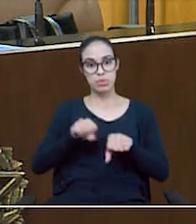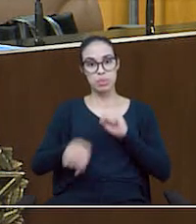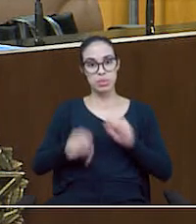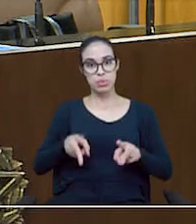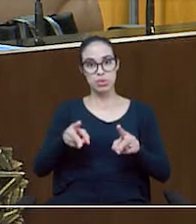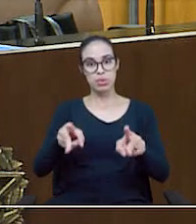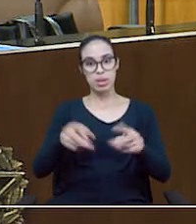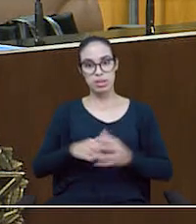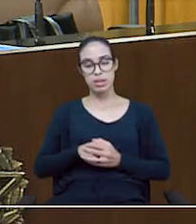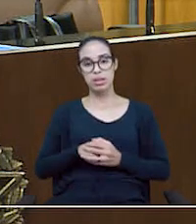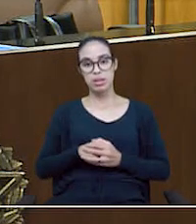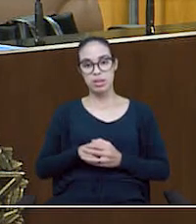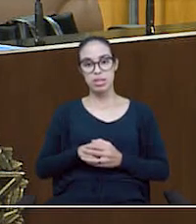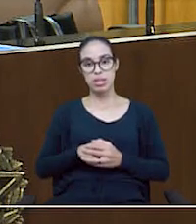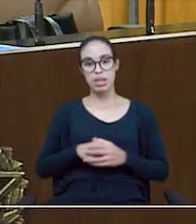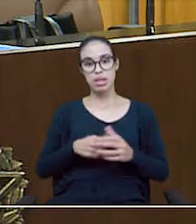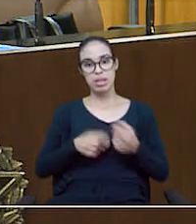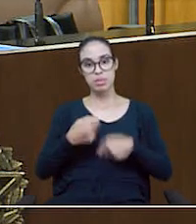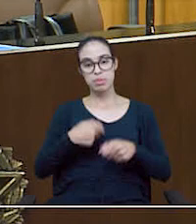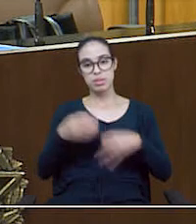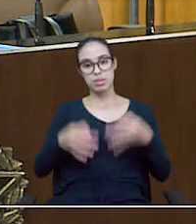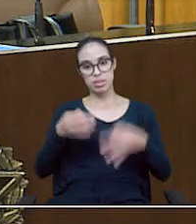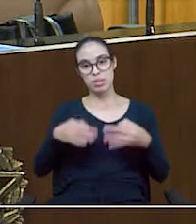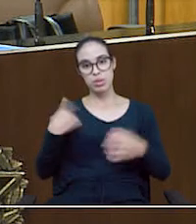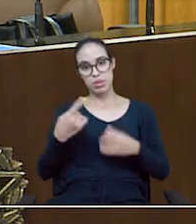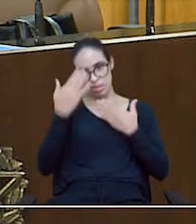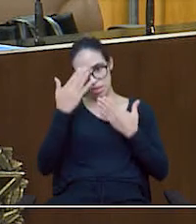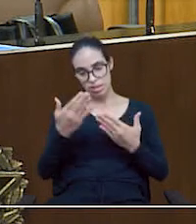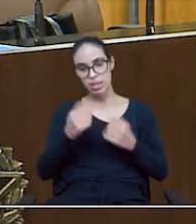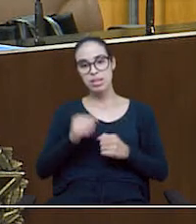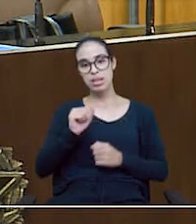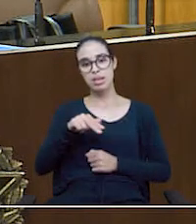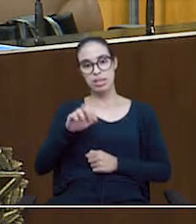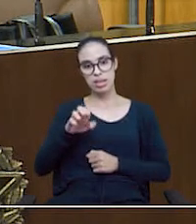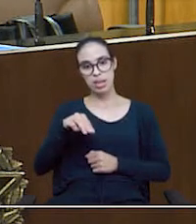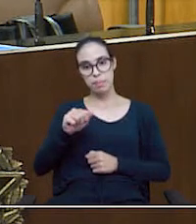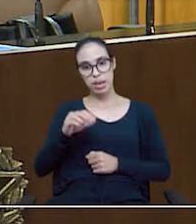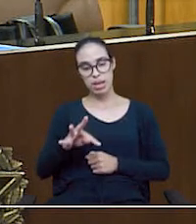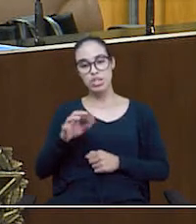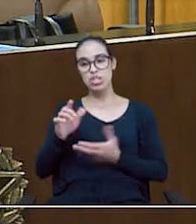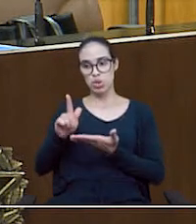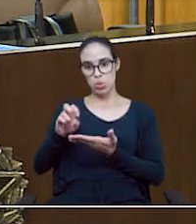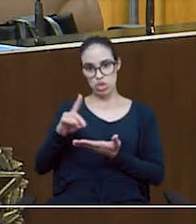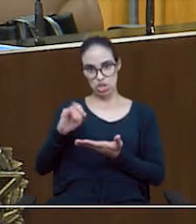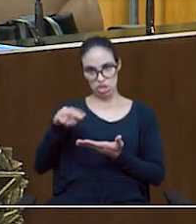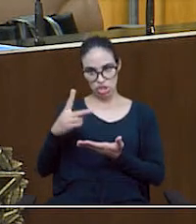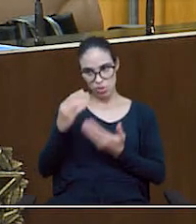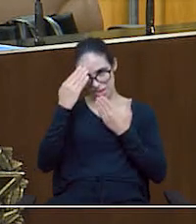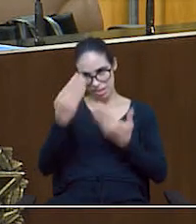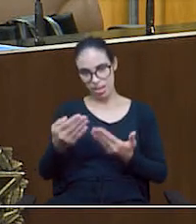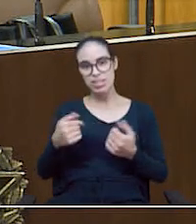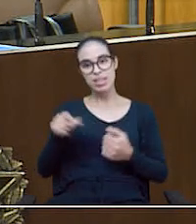de administração judiciária. Agradece aqui a ENAMAT, o ministro Maurício Godinho Delgado, que não pôde estar presente, a